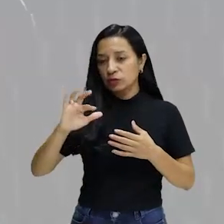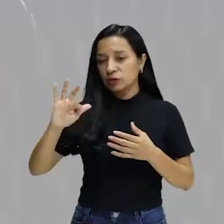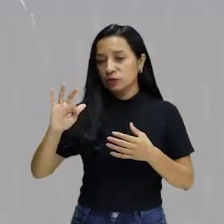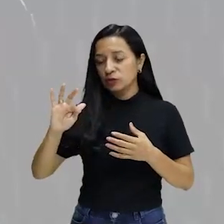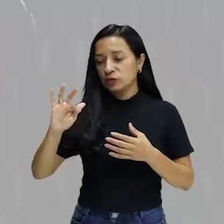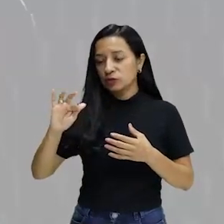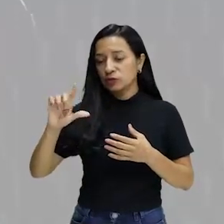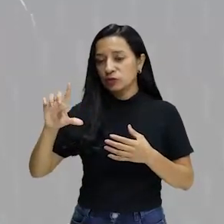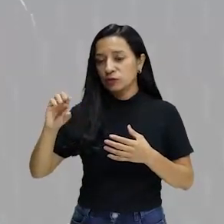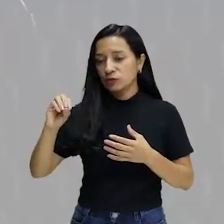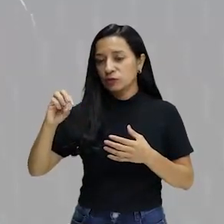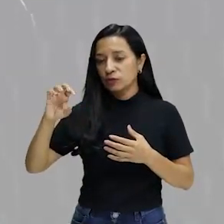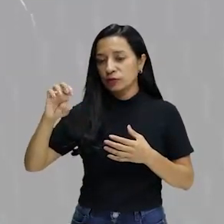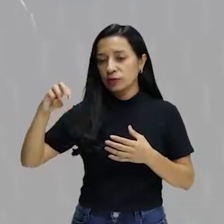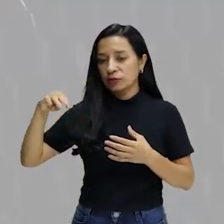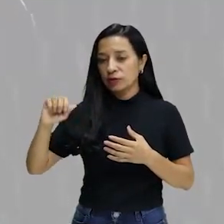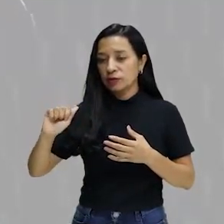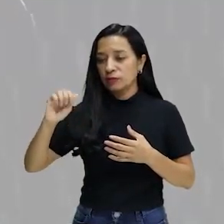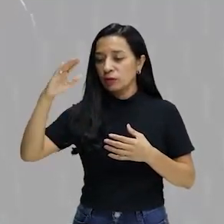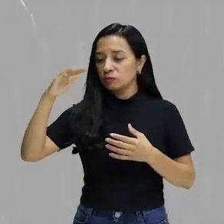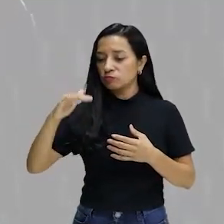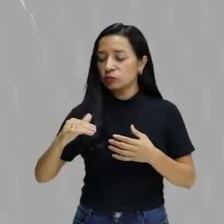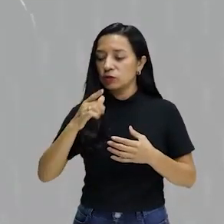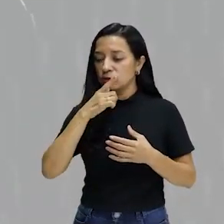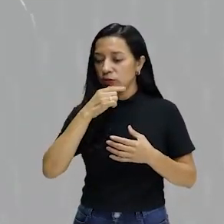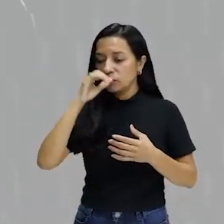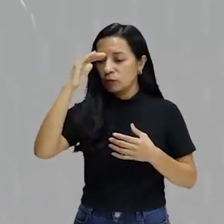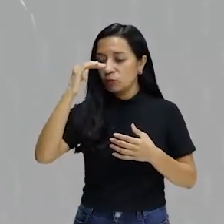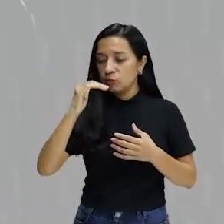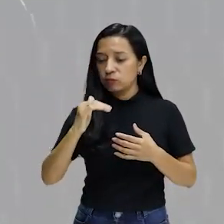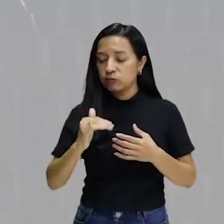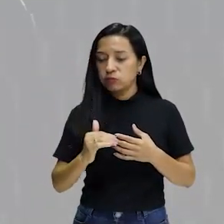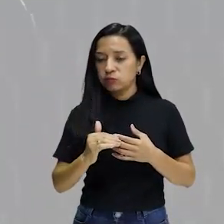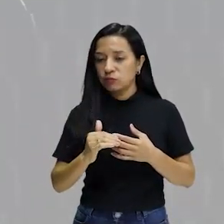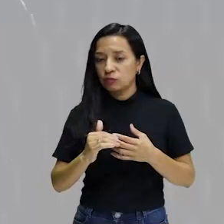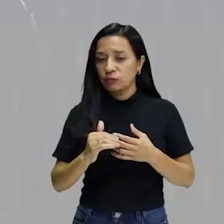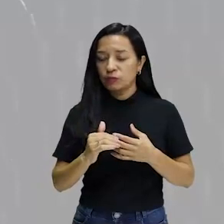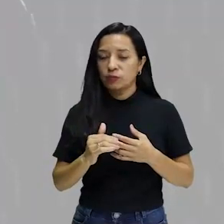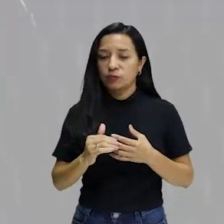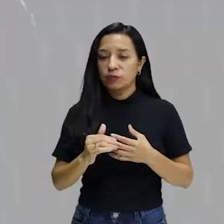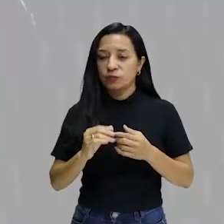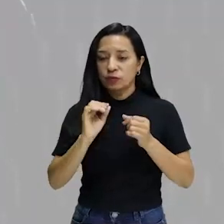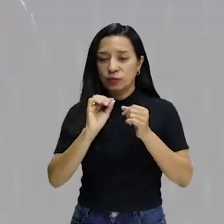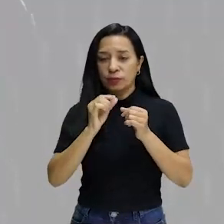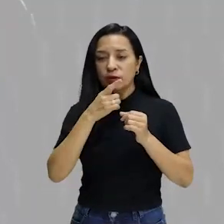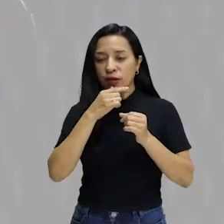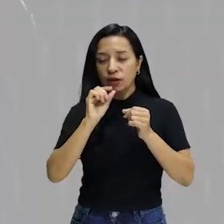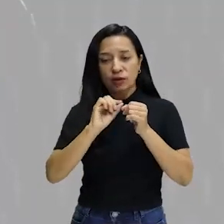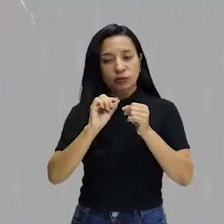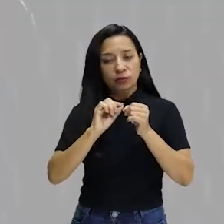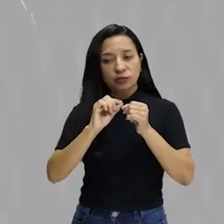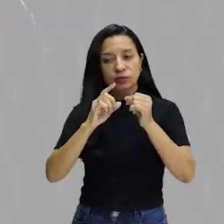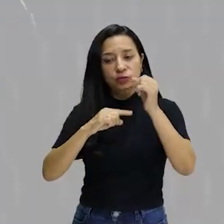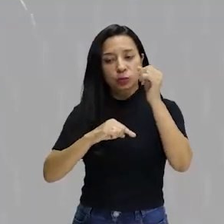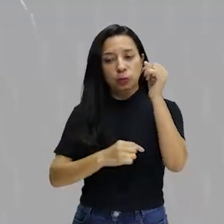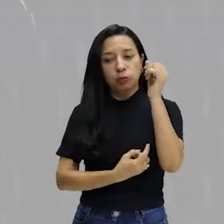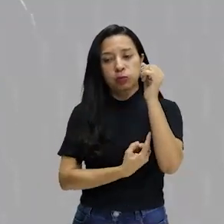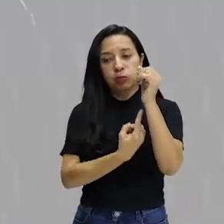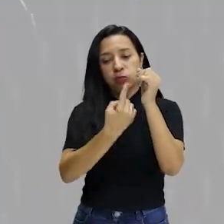descendente. A água, juntamente com os compostos orgânicos produzidos Na